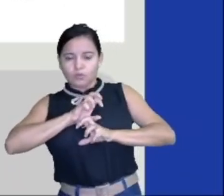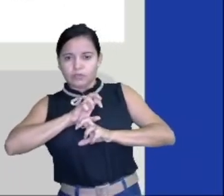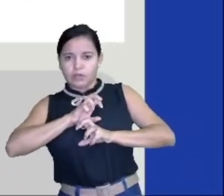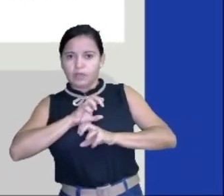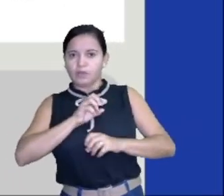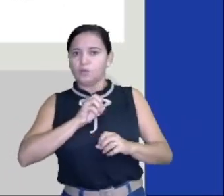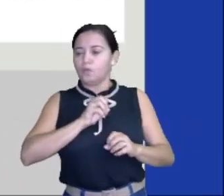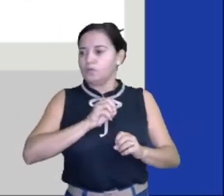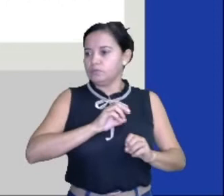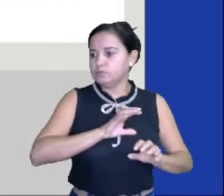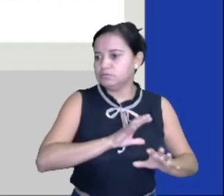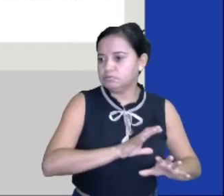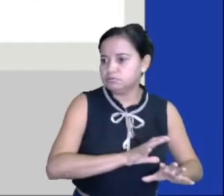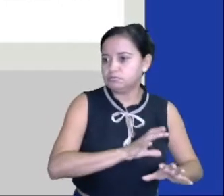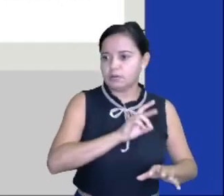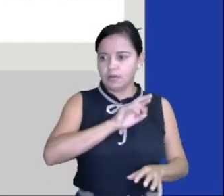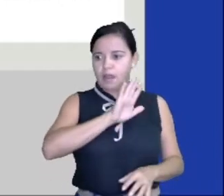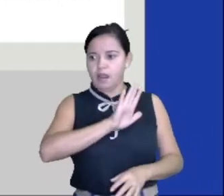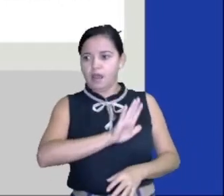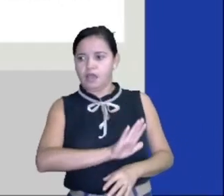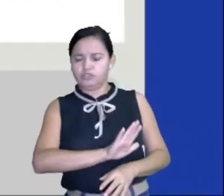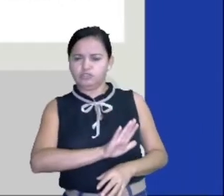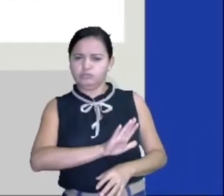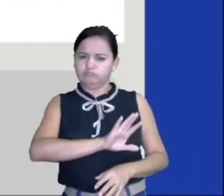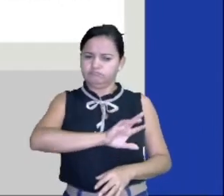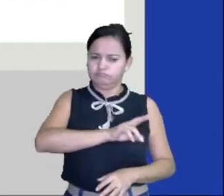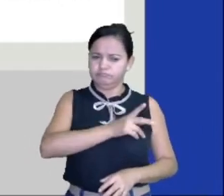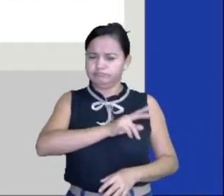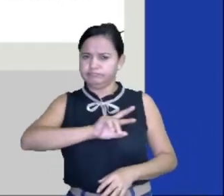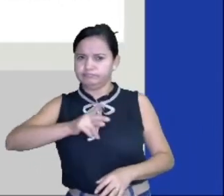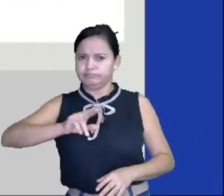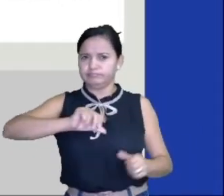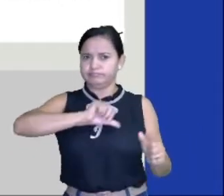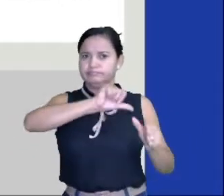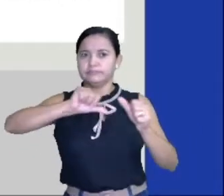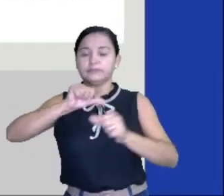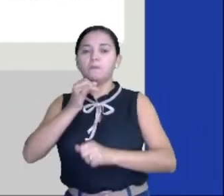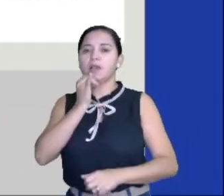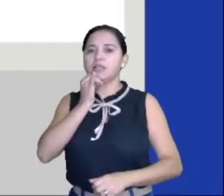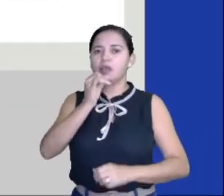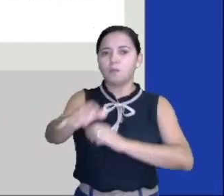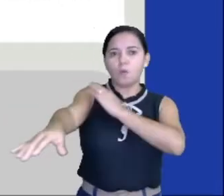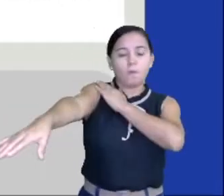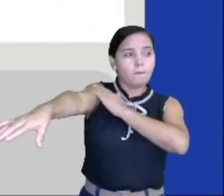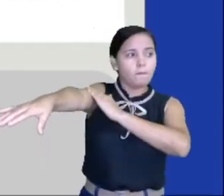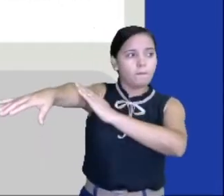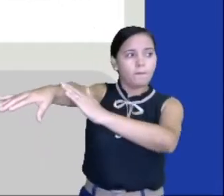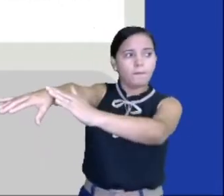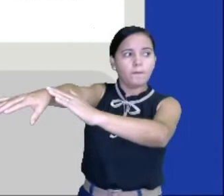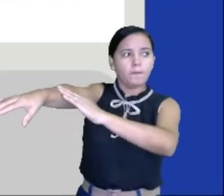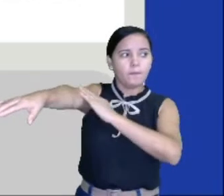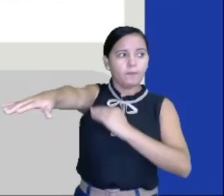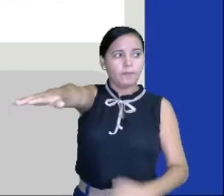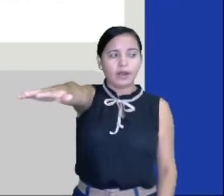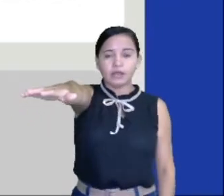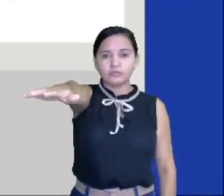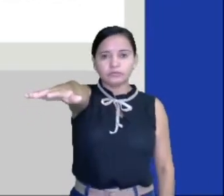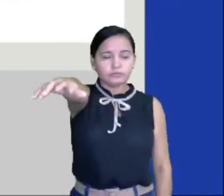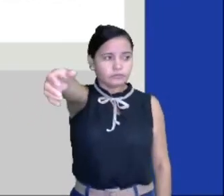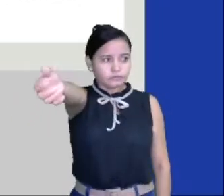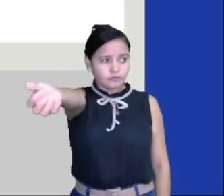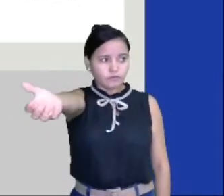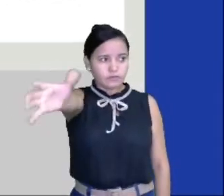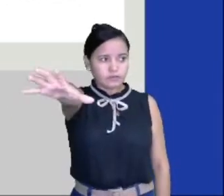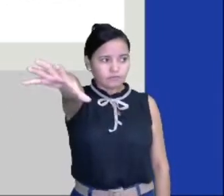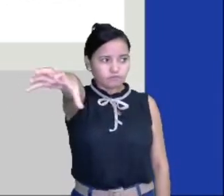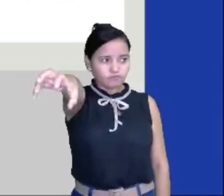se flexiona, se relaxa. Por exemplo, o músculo do seu braço. Quando você flexiona o seu braço, quando você